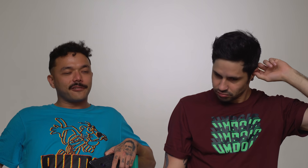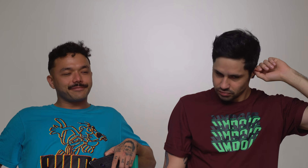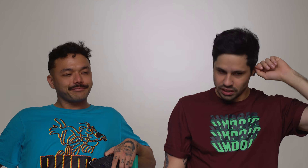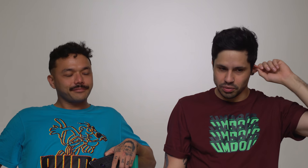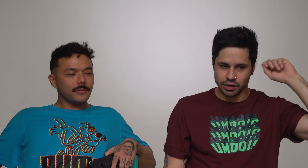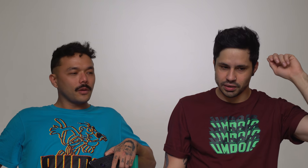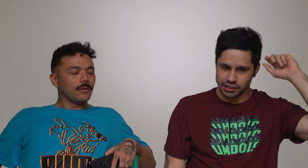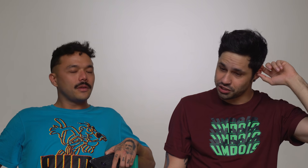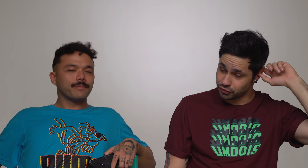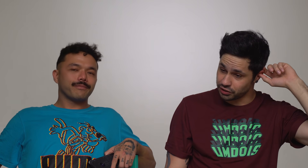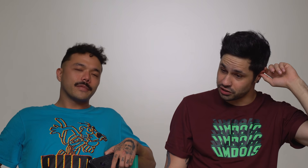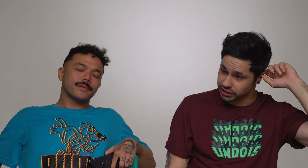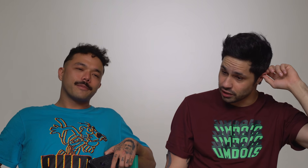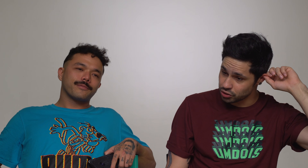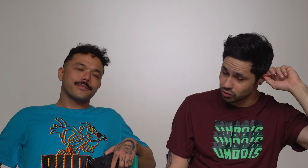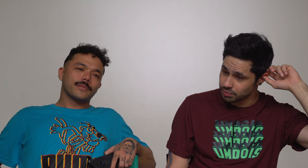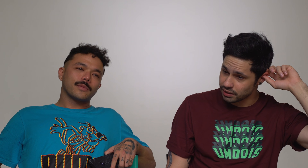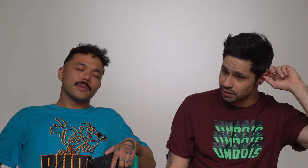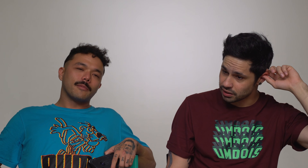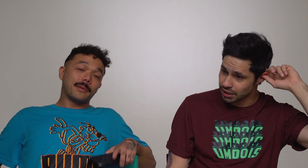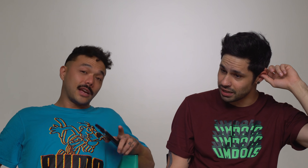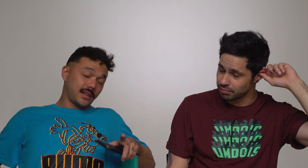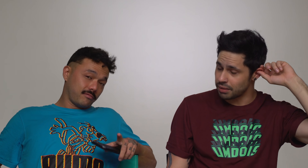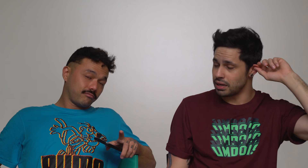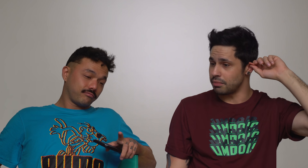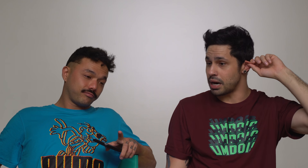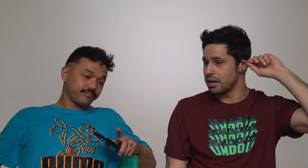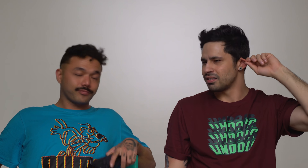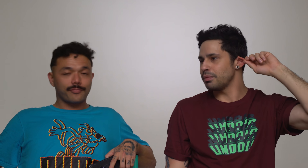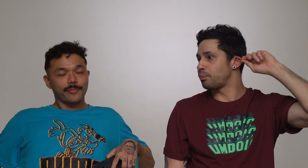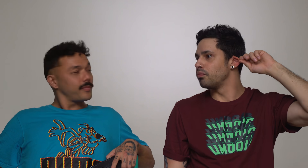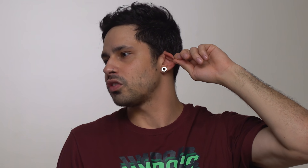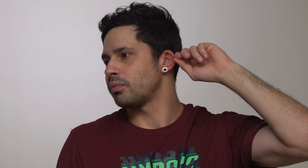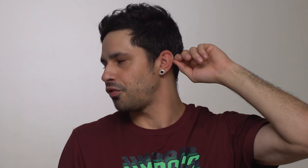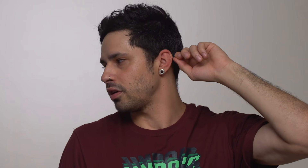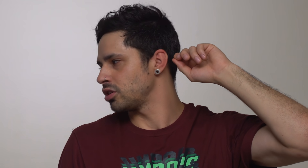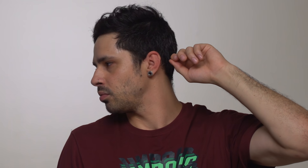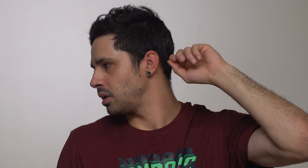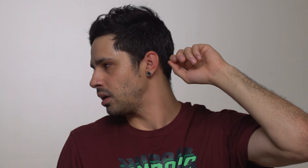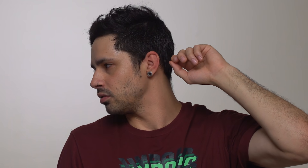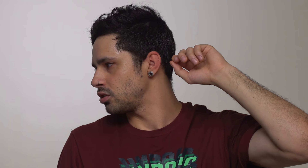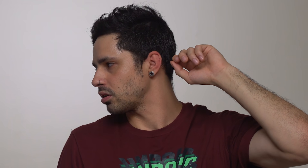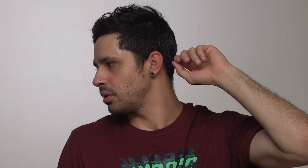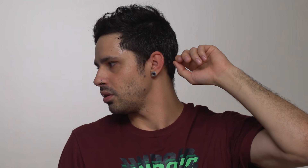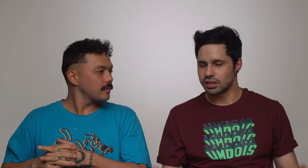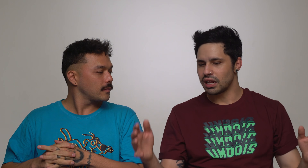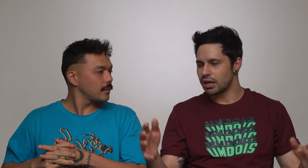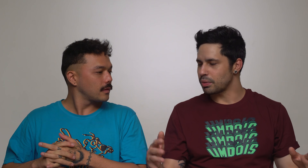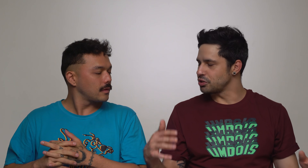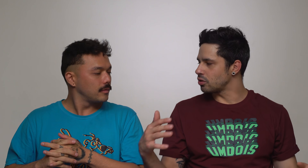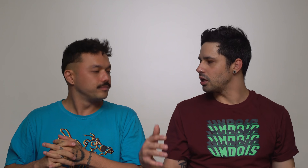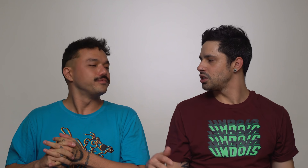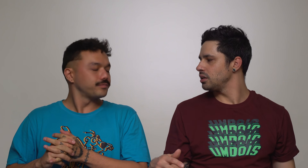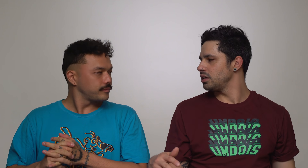acabar com esse canal. Que bom, hein, mano? A gente foi de canal de YouTube pra... Barbearia? Sabe, nossa, o maior fora que eu já tomei onde a gente corta o cabelo? Sentei